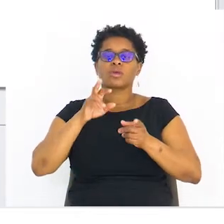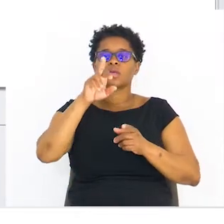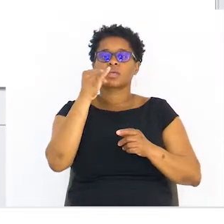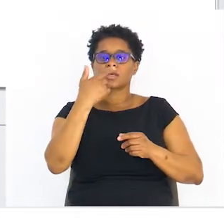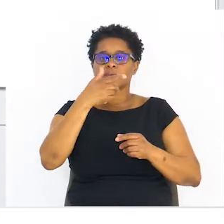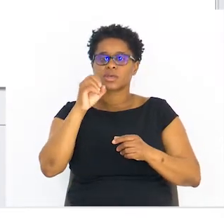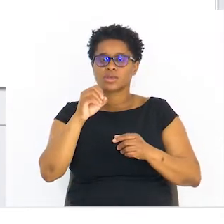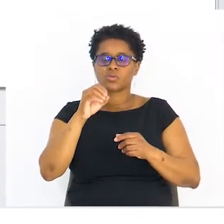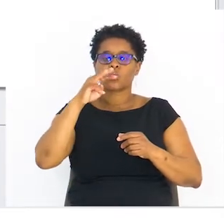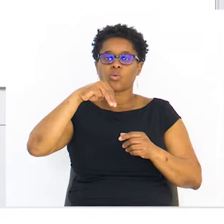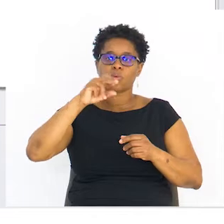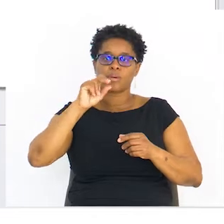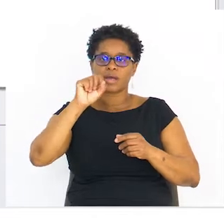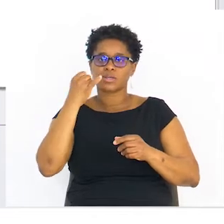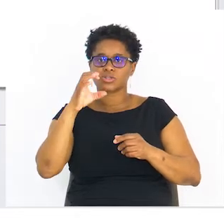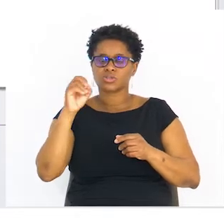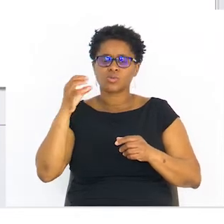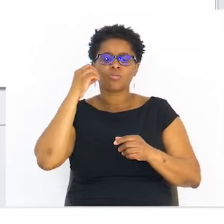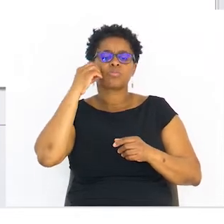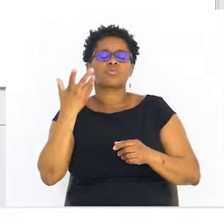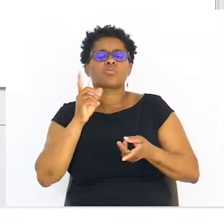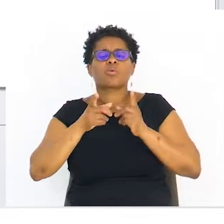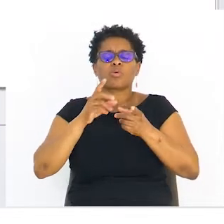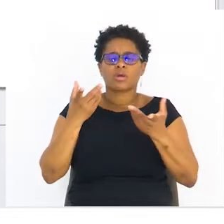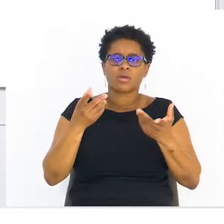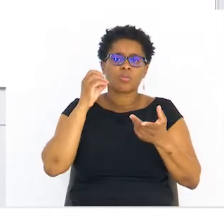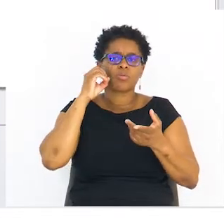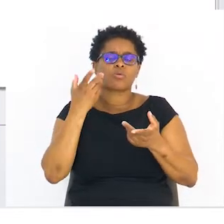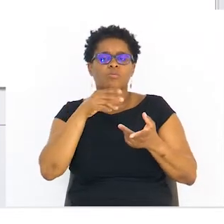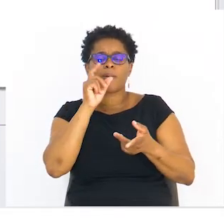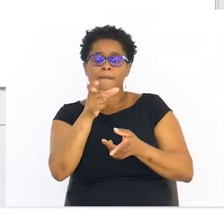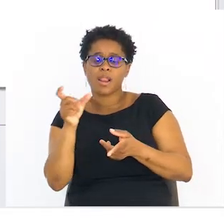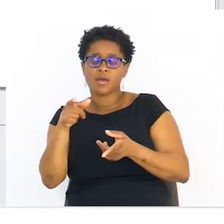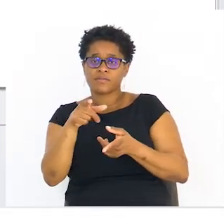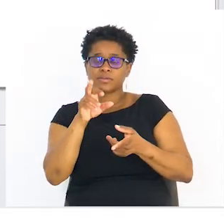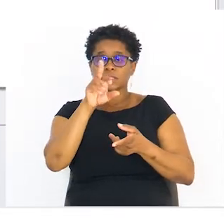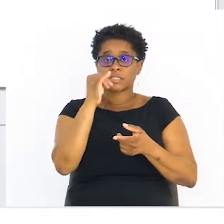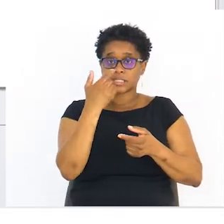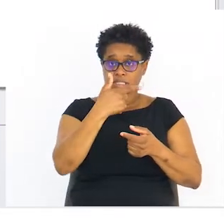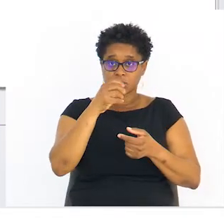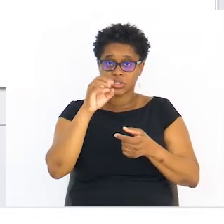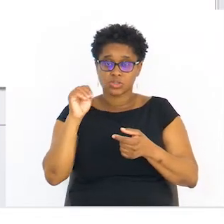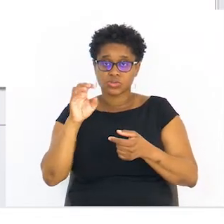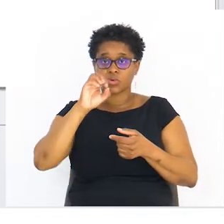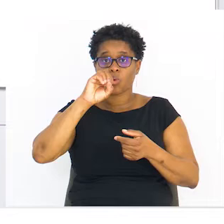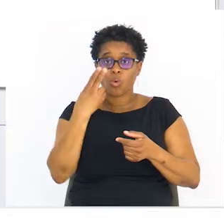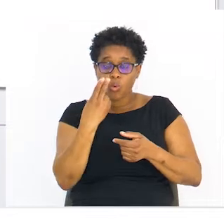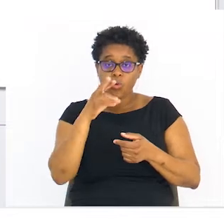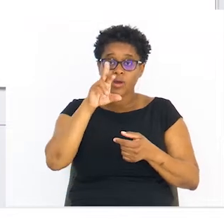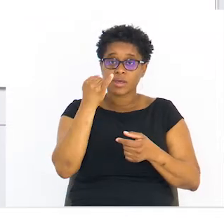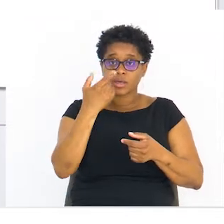rito mágico? Como se define rito mágico? Então, ritos ou rituais